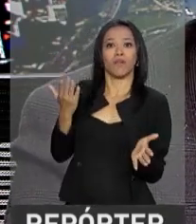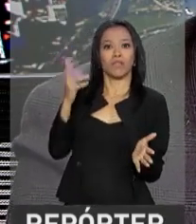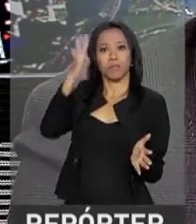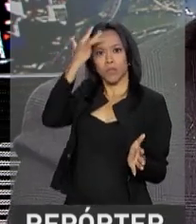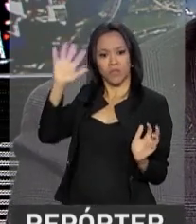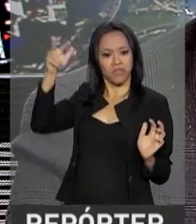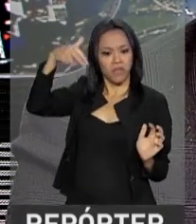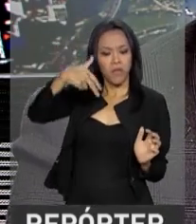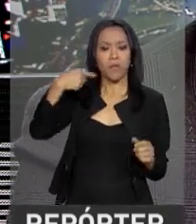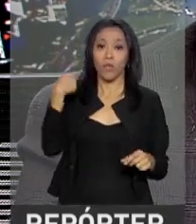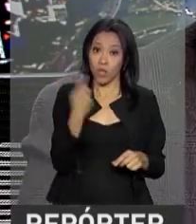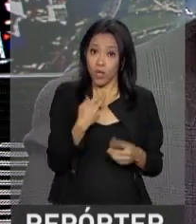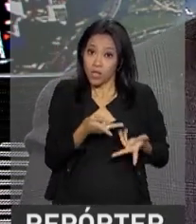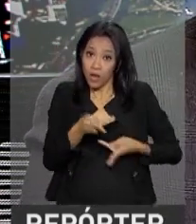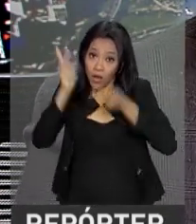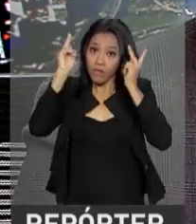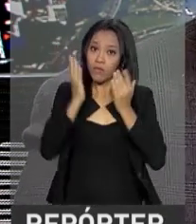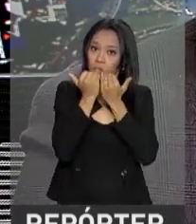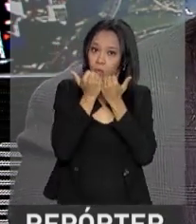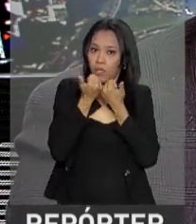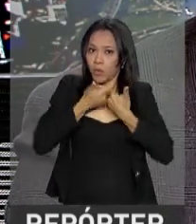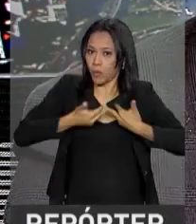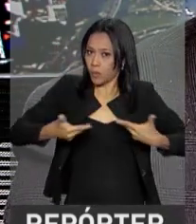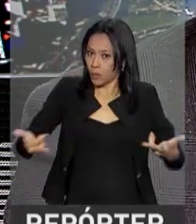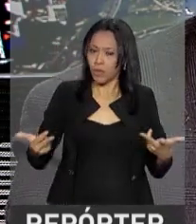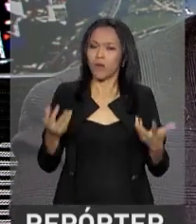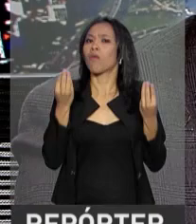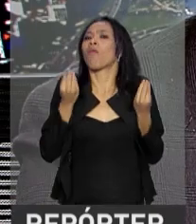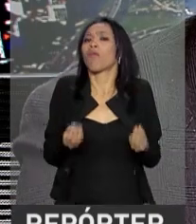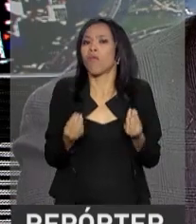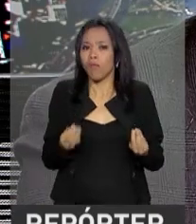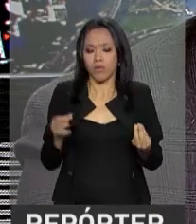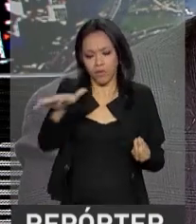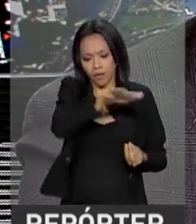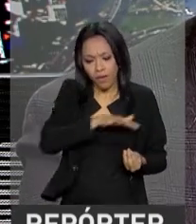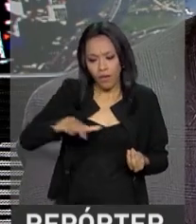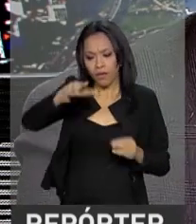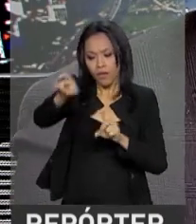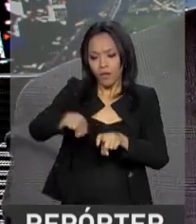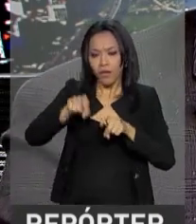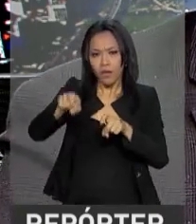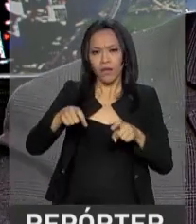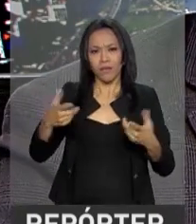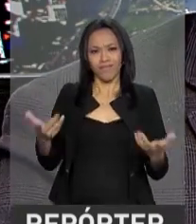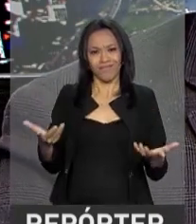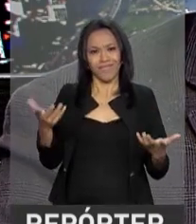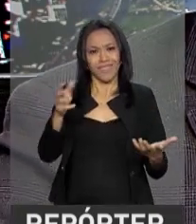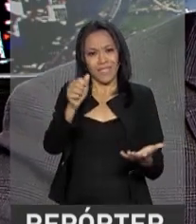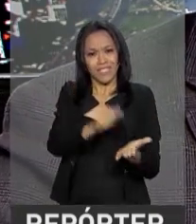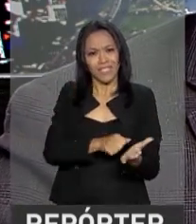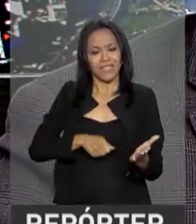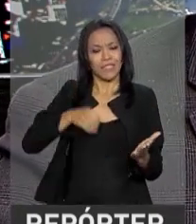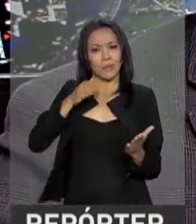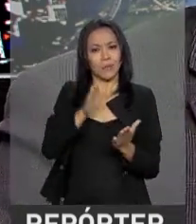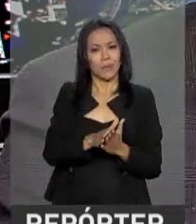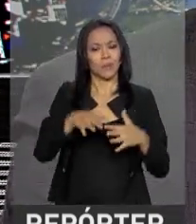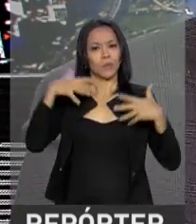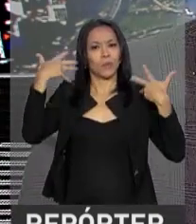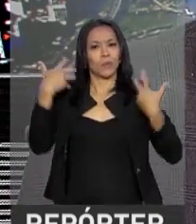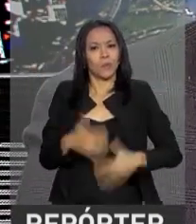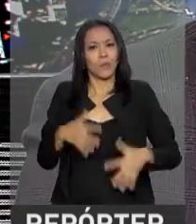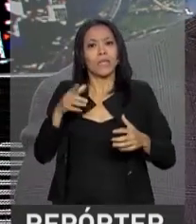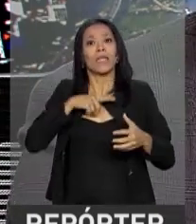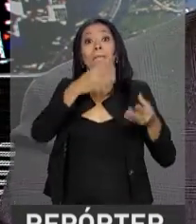exportador de alimentos e não é possível que o setor produtivo brasileiro pague a conta pelo desmatamento que